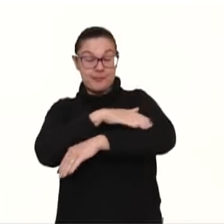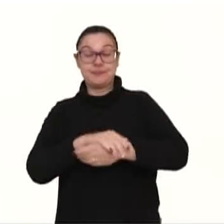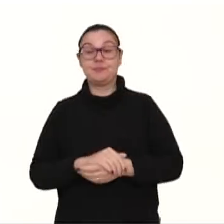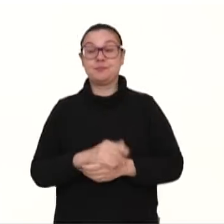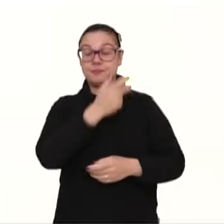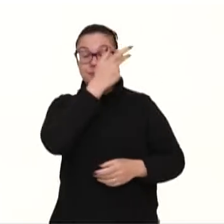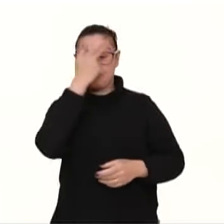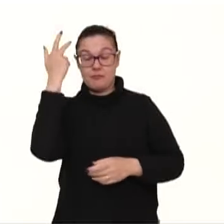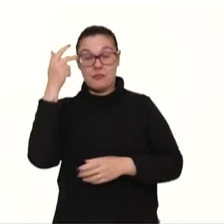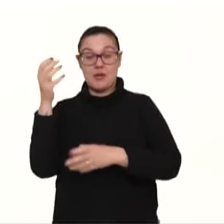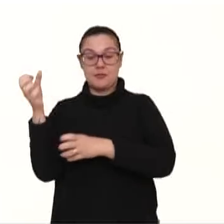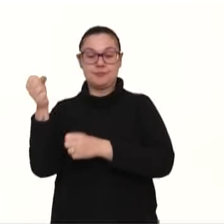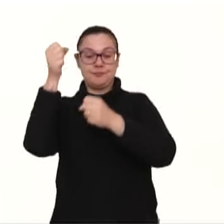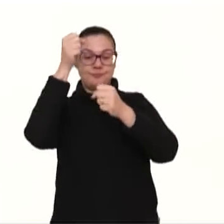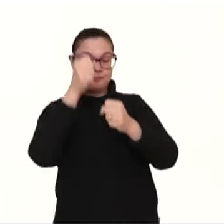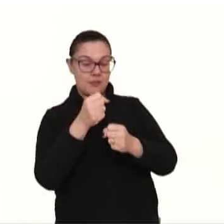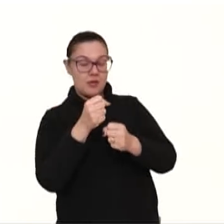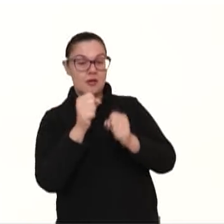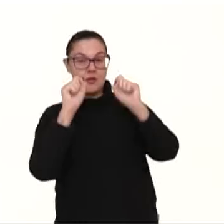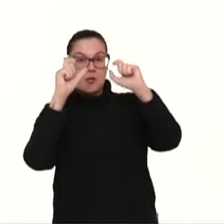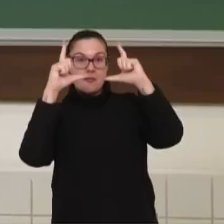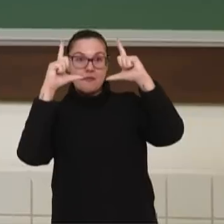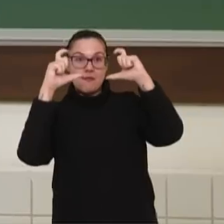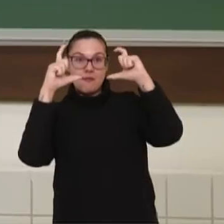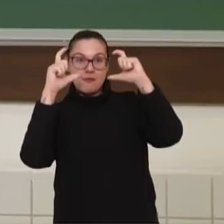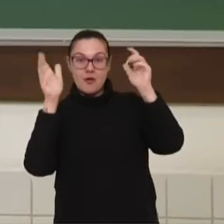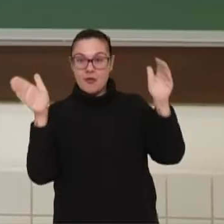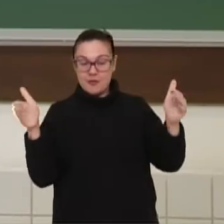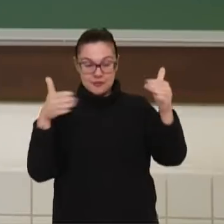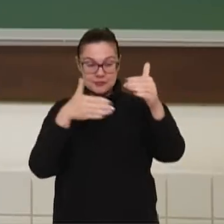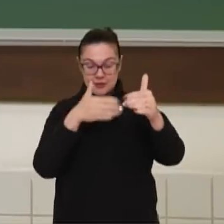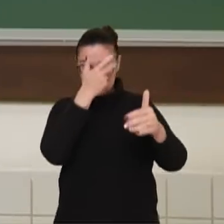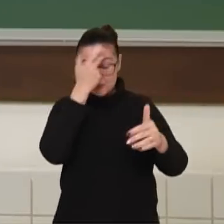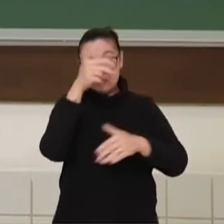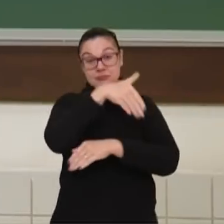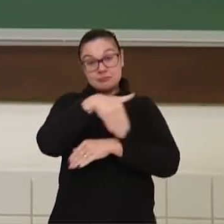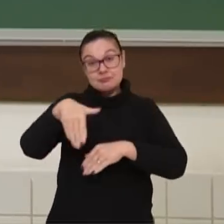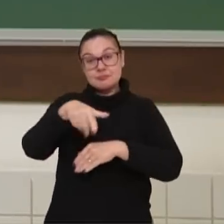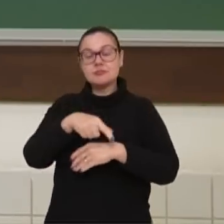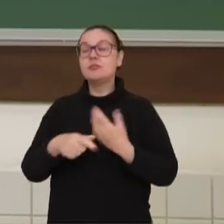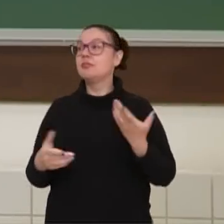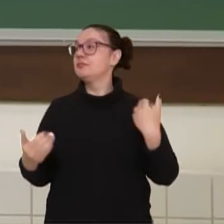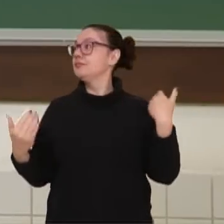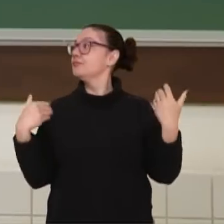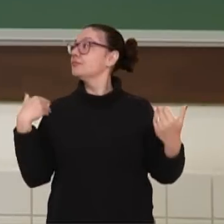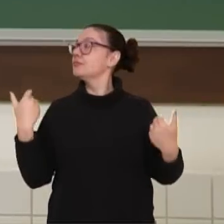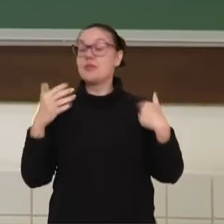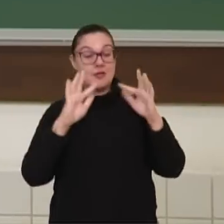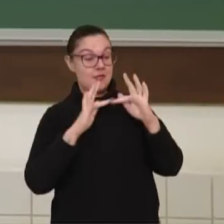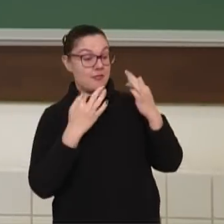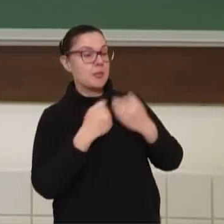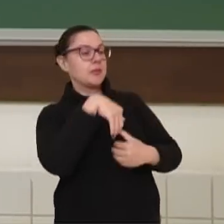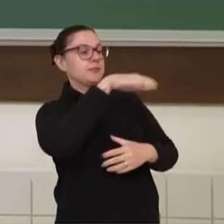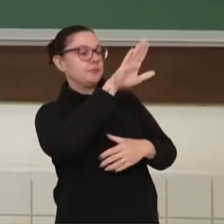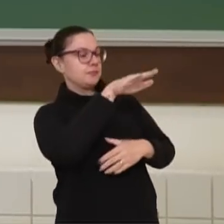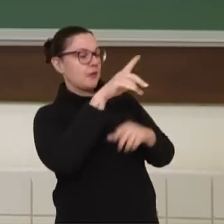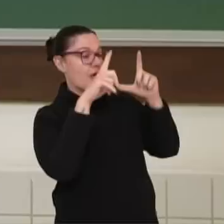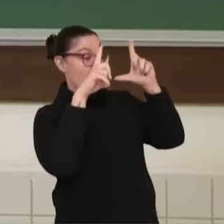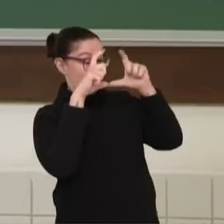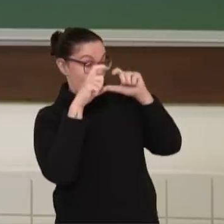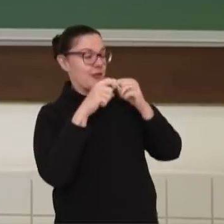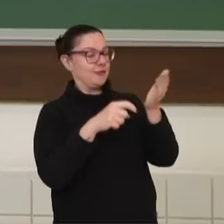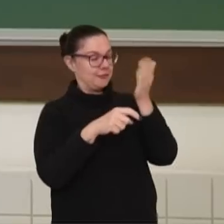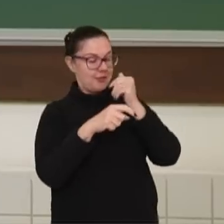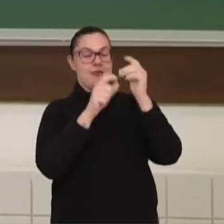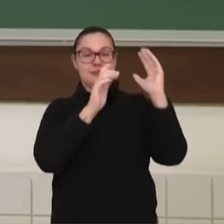que fotógrafos tirassem fotos das pessoas que passavam por lá. Então, imagine que você estava passeando com a tua família, eu quero registrar